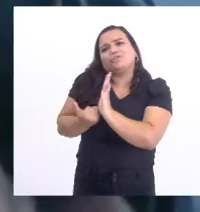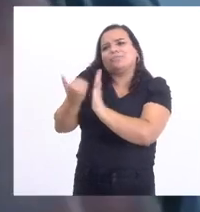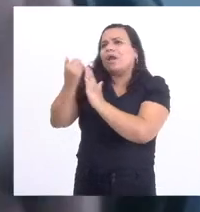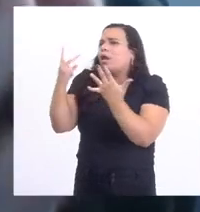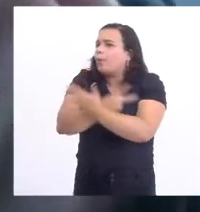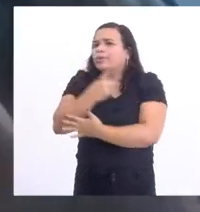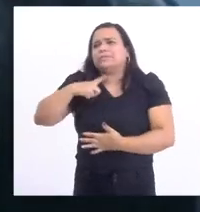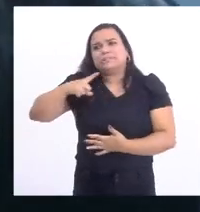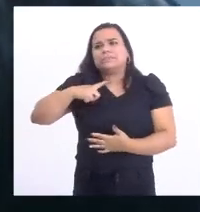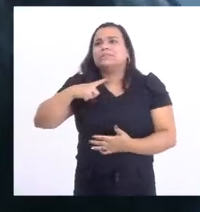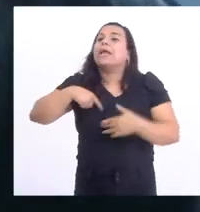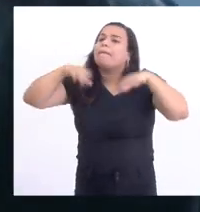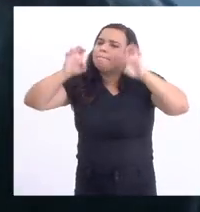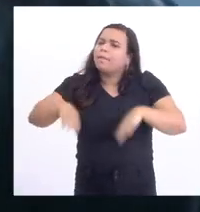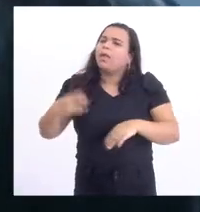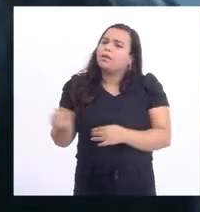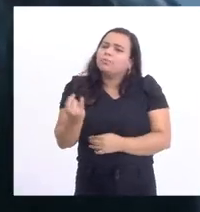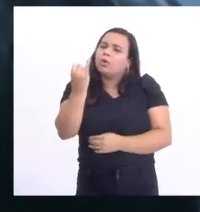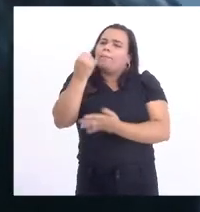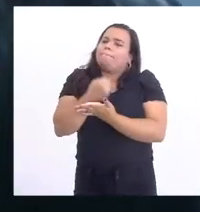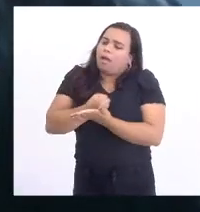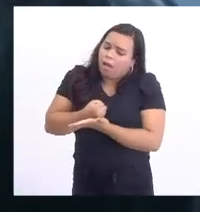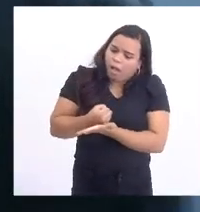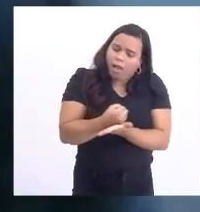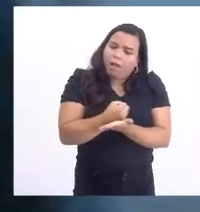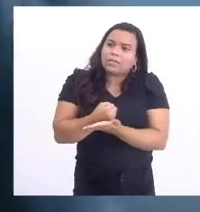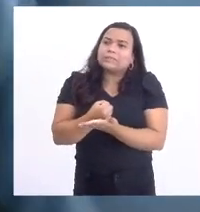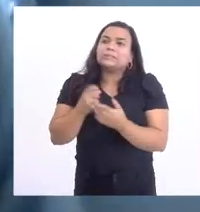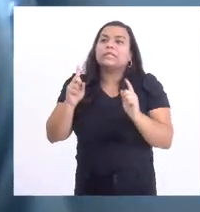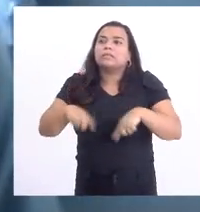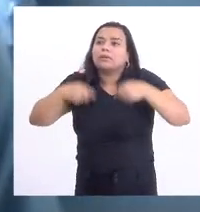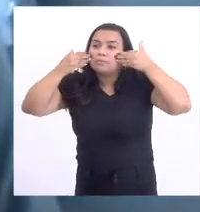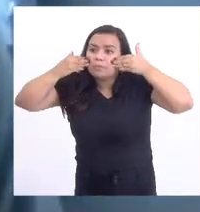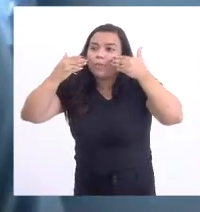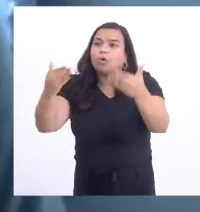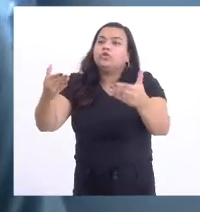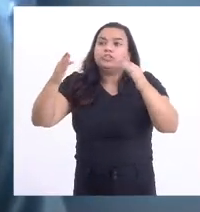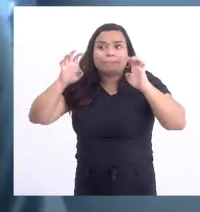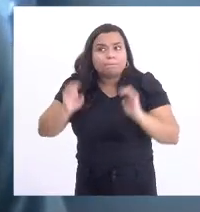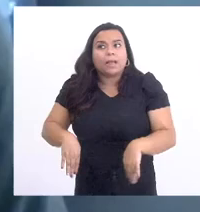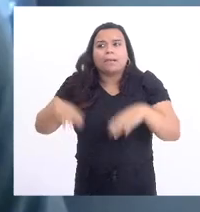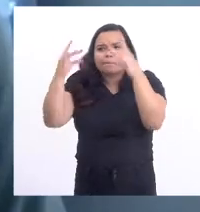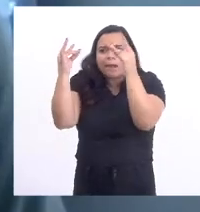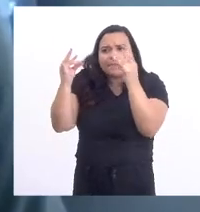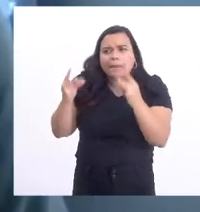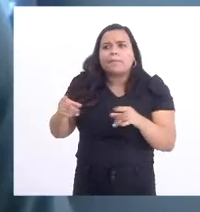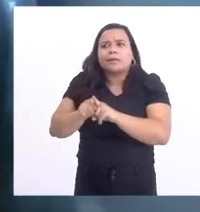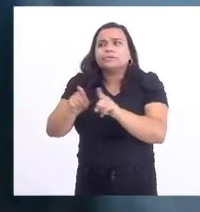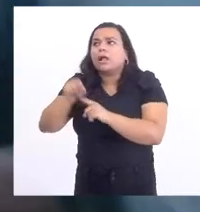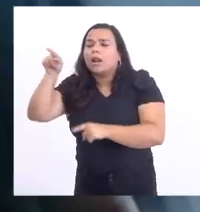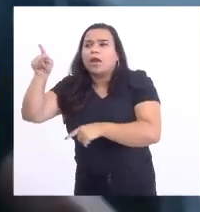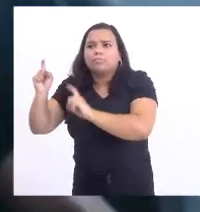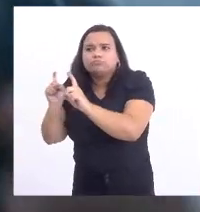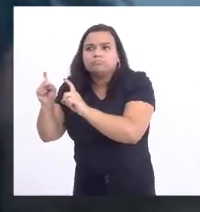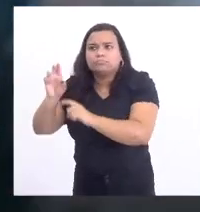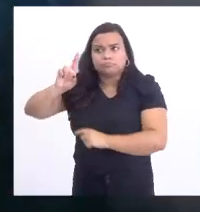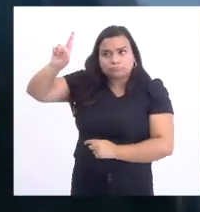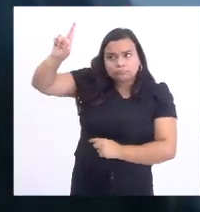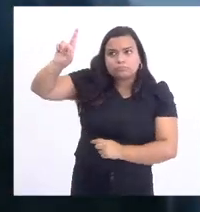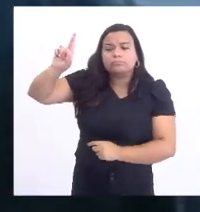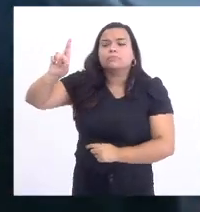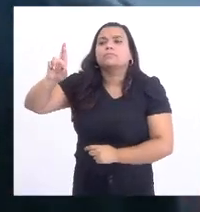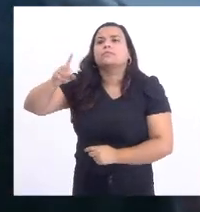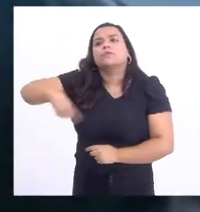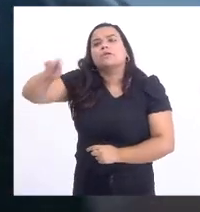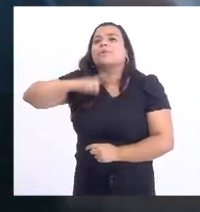sejam bem fundamentados na prestação de contas e bem analisados pelos auditores, mas que isso não vire